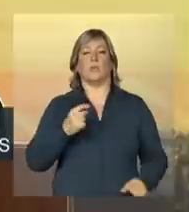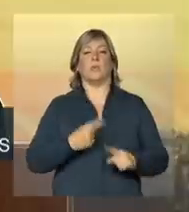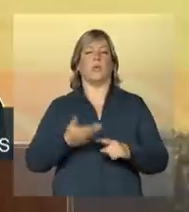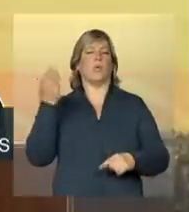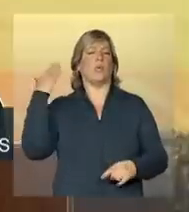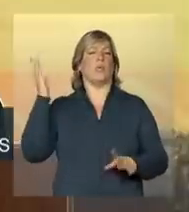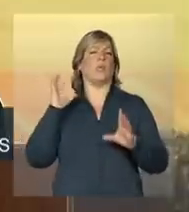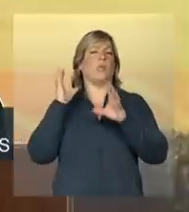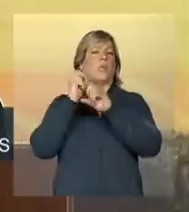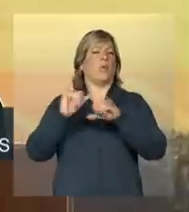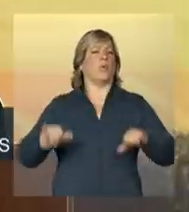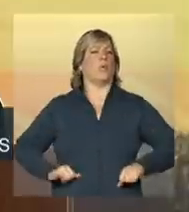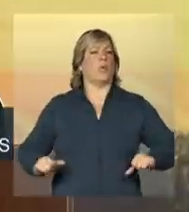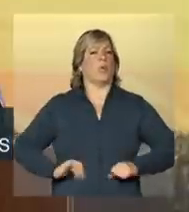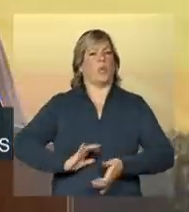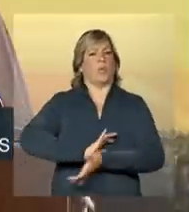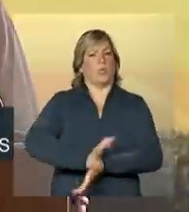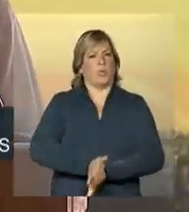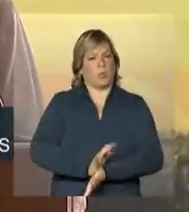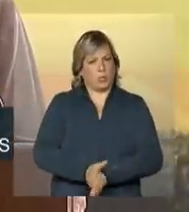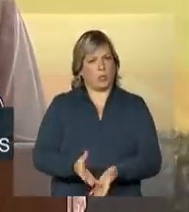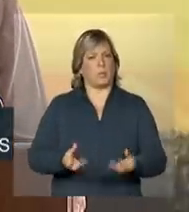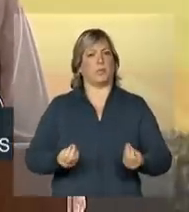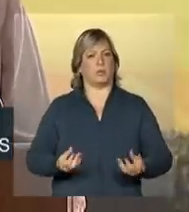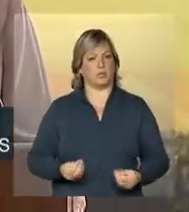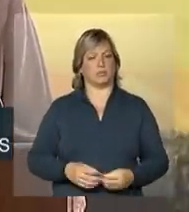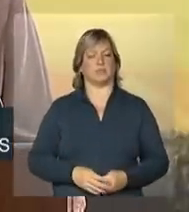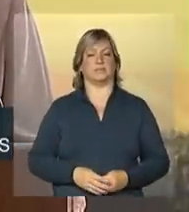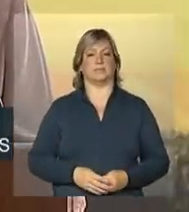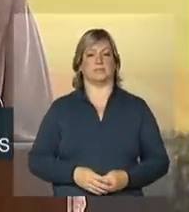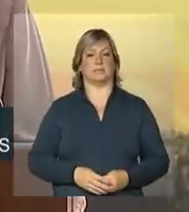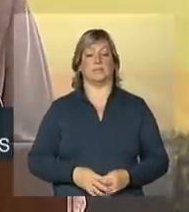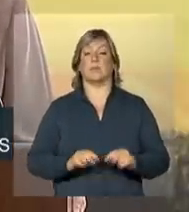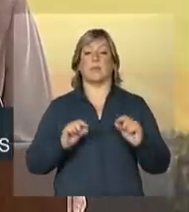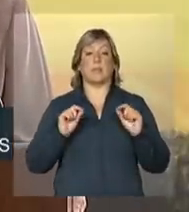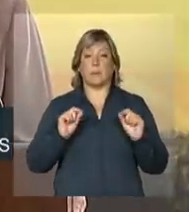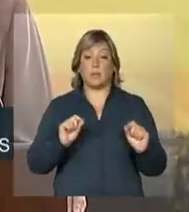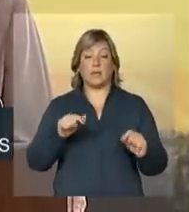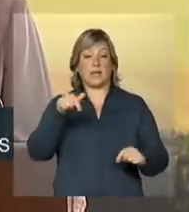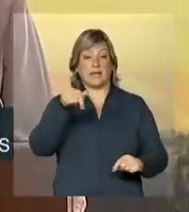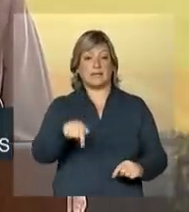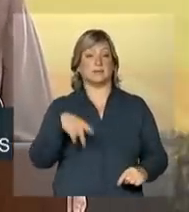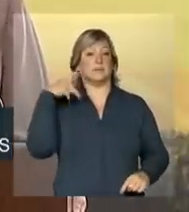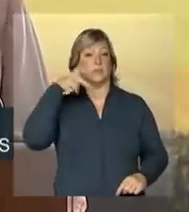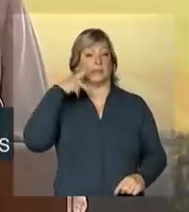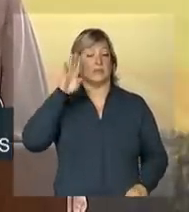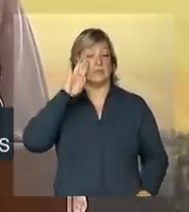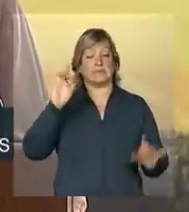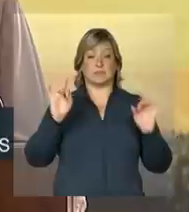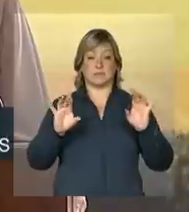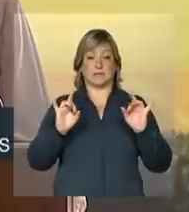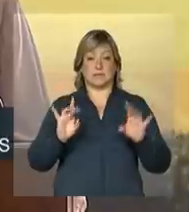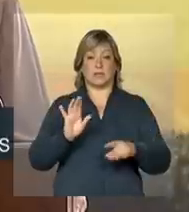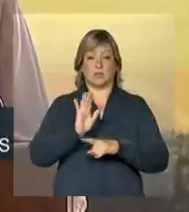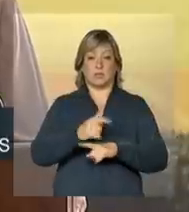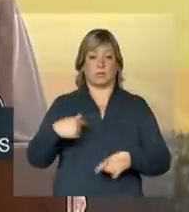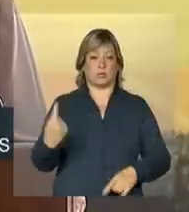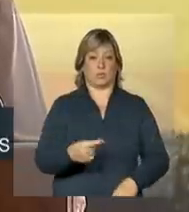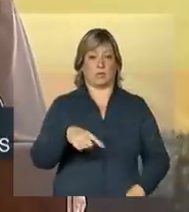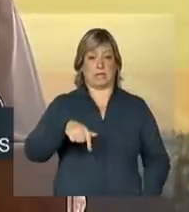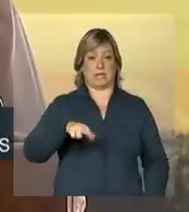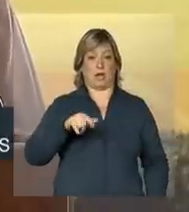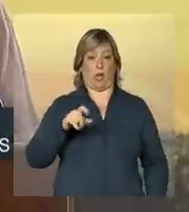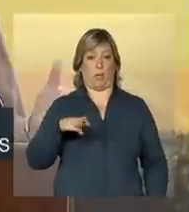décadas excluídos na verdade a essa política específica pros pros